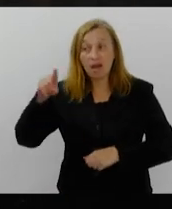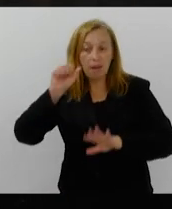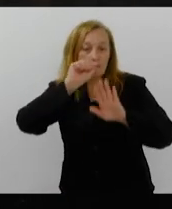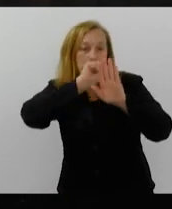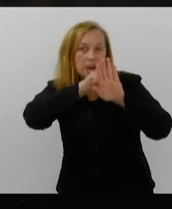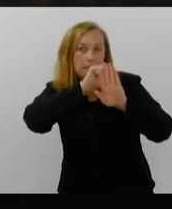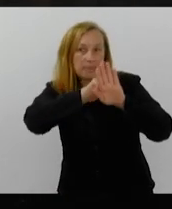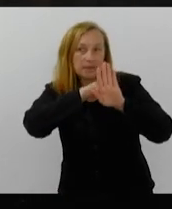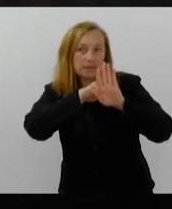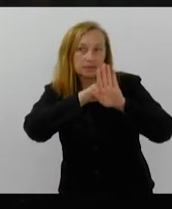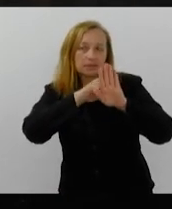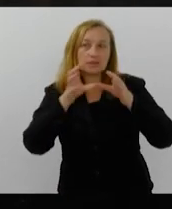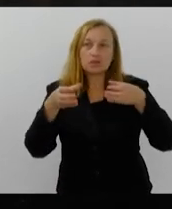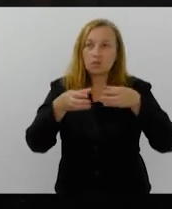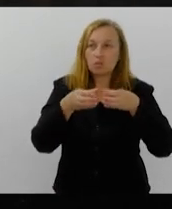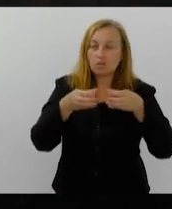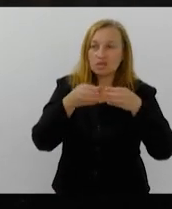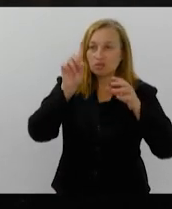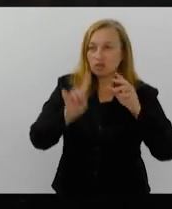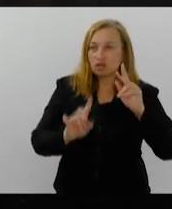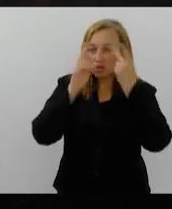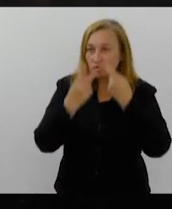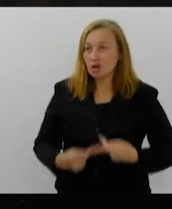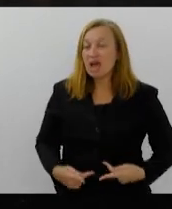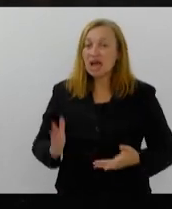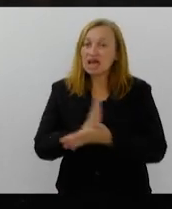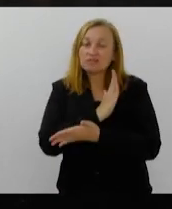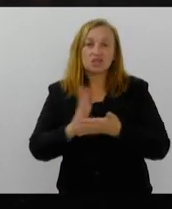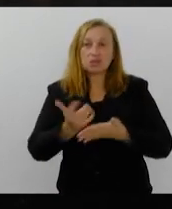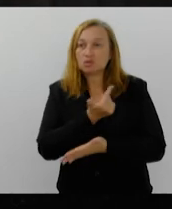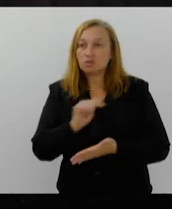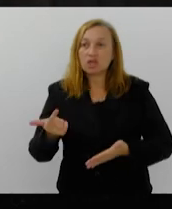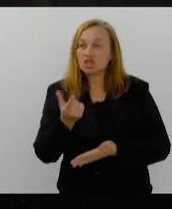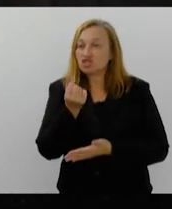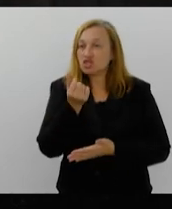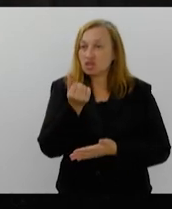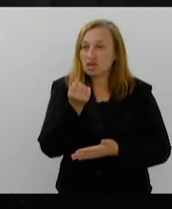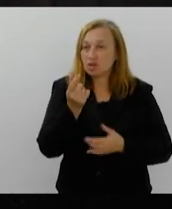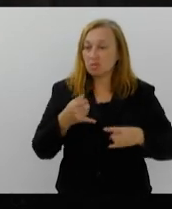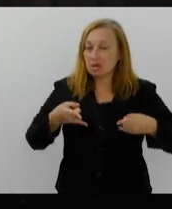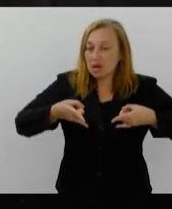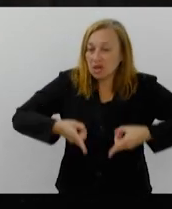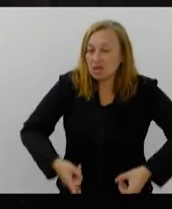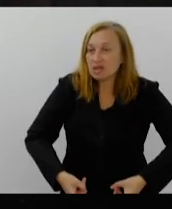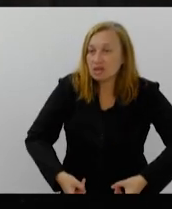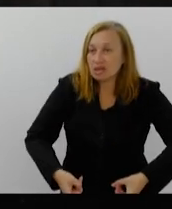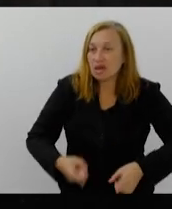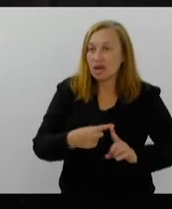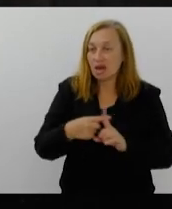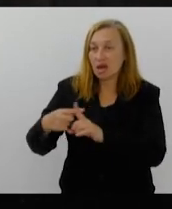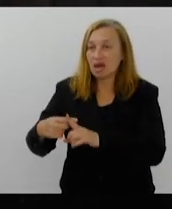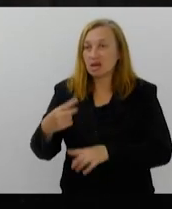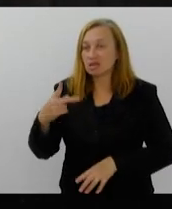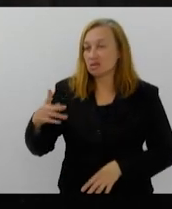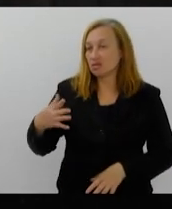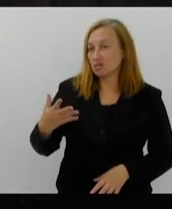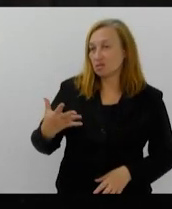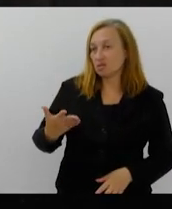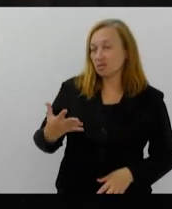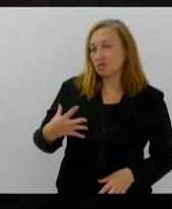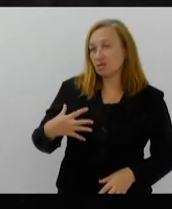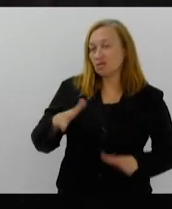porta da comissão. As pessoas muitas vezes não têm dinheiro para enterrar seus entes queridos. As pessoas não têm dinheiro para chegar